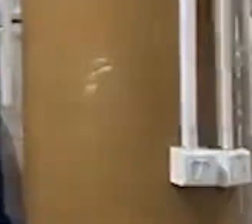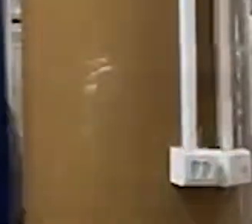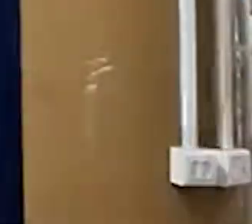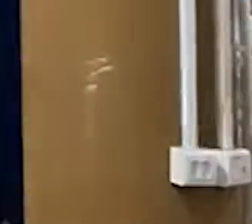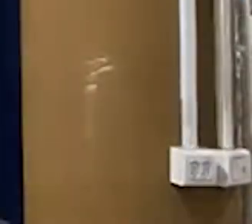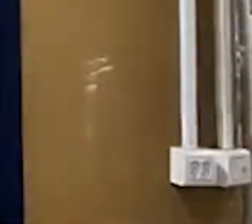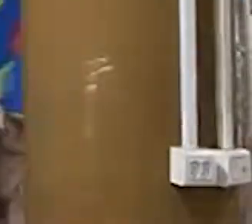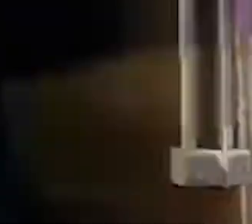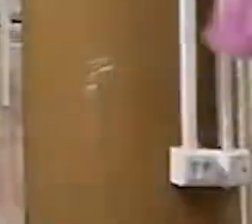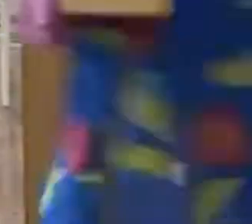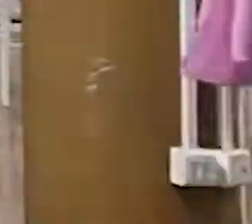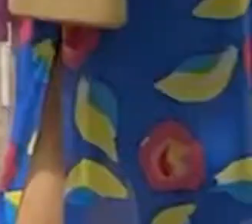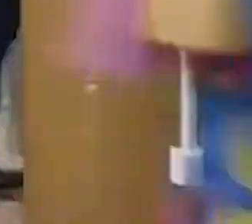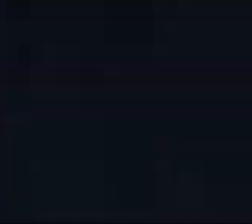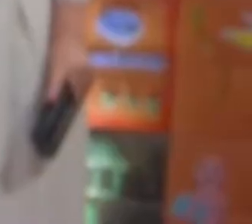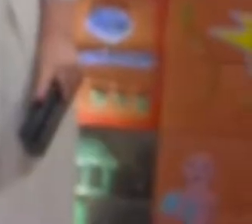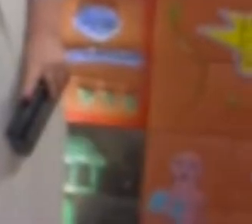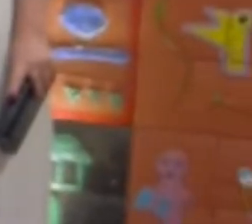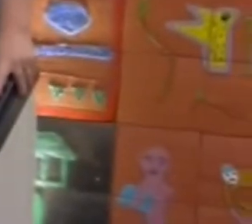em Goiânia.